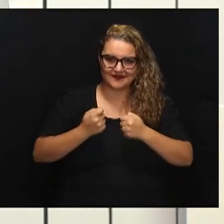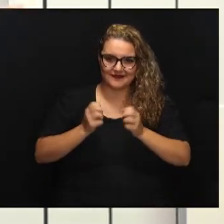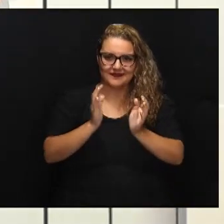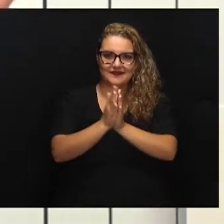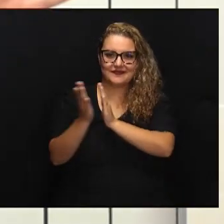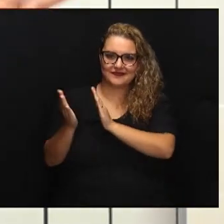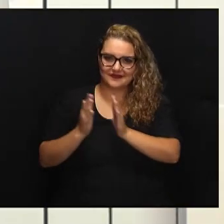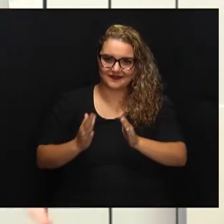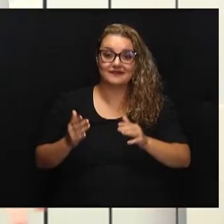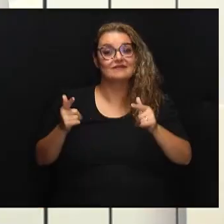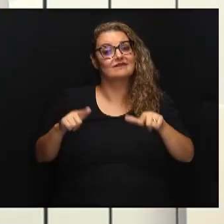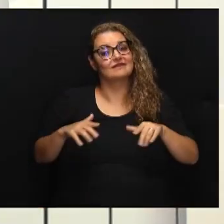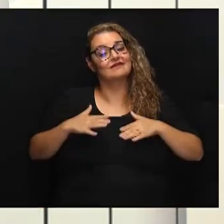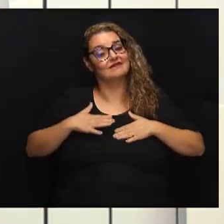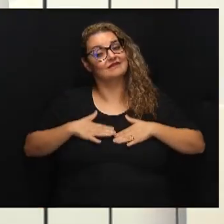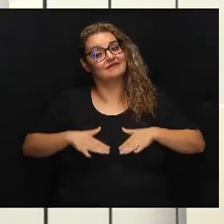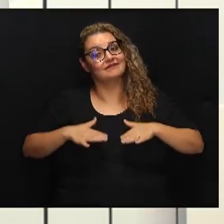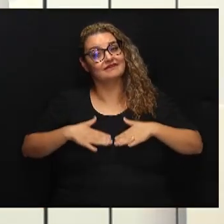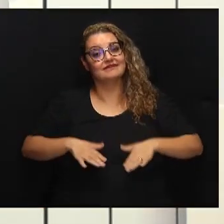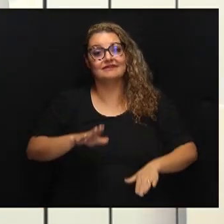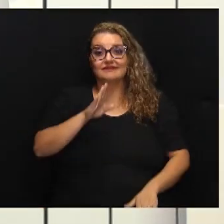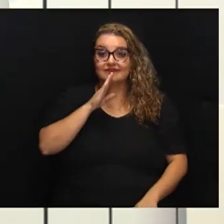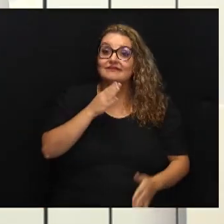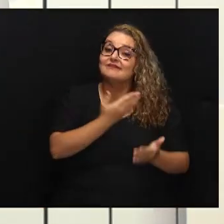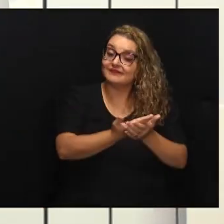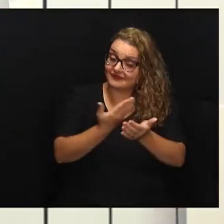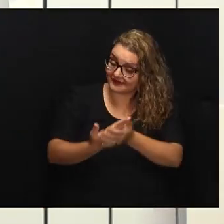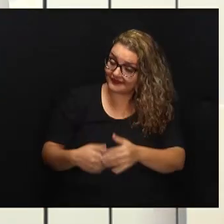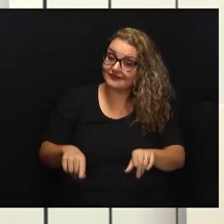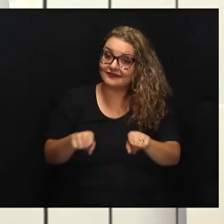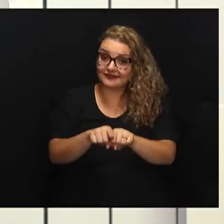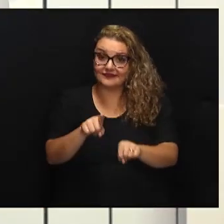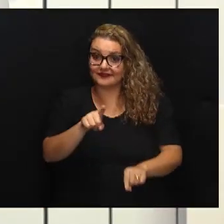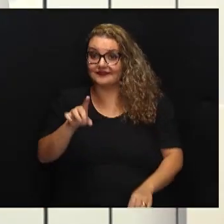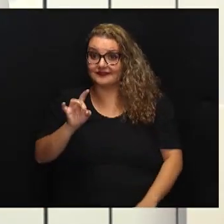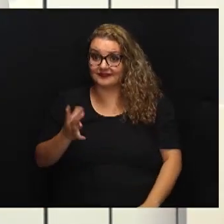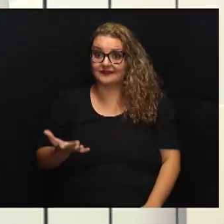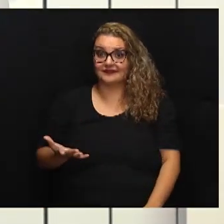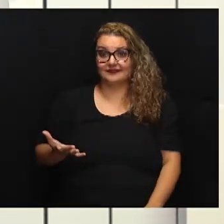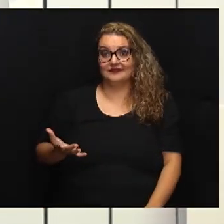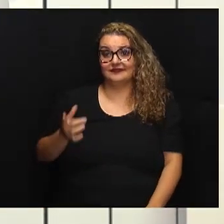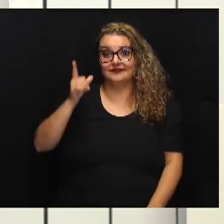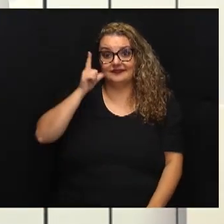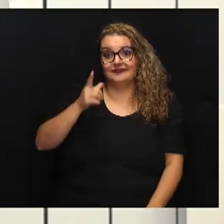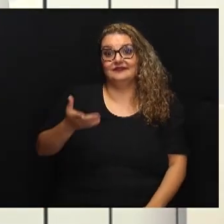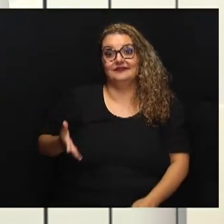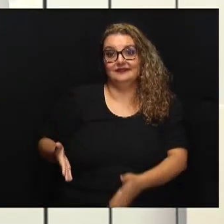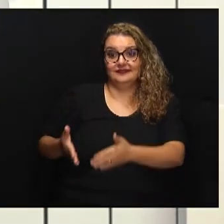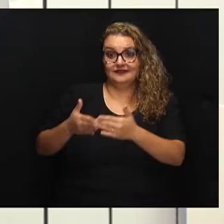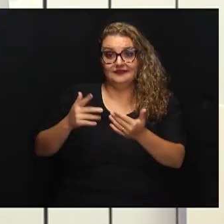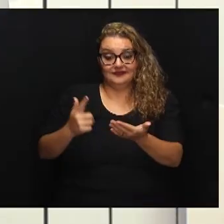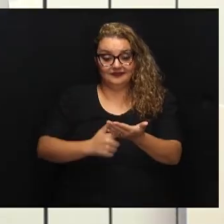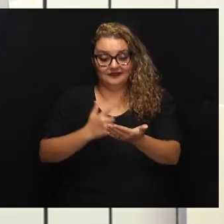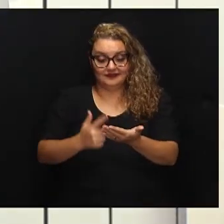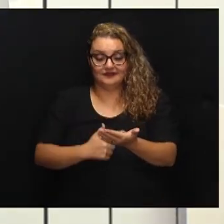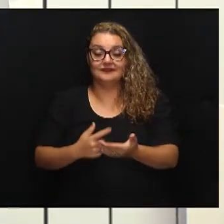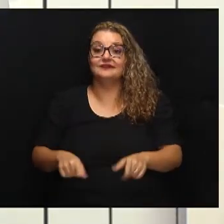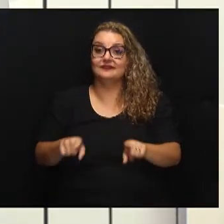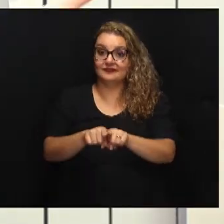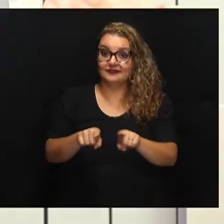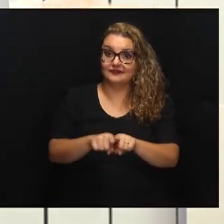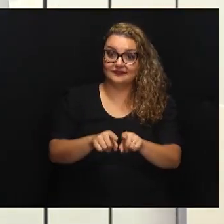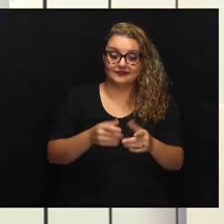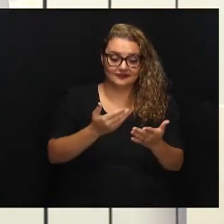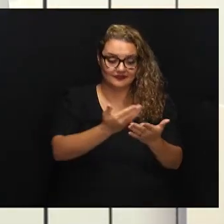biblioteca. Um lugar de tranquilidade, mas de estudo também, né? Não só para conseguir alugar ali os livros, mas também